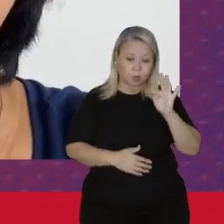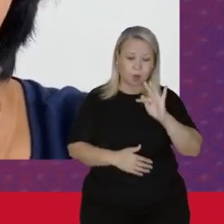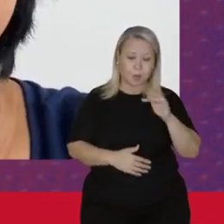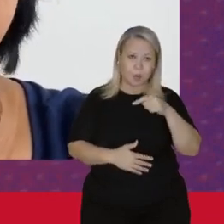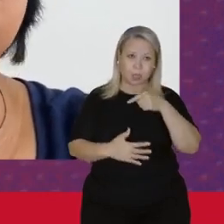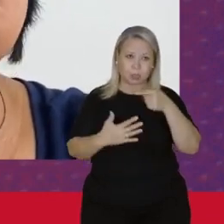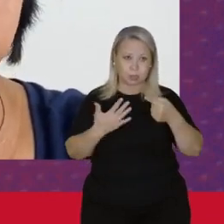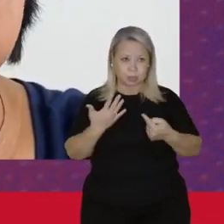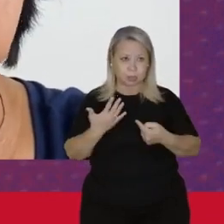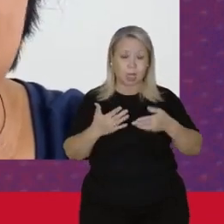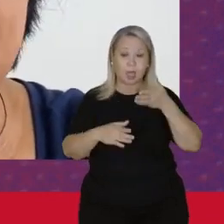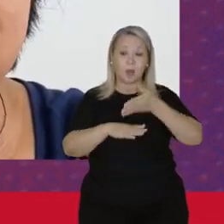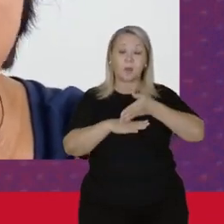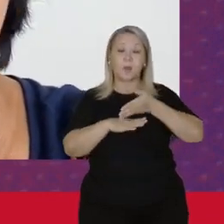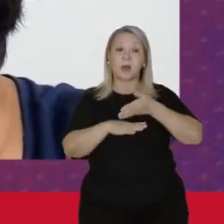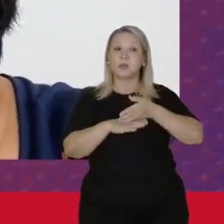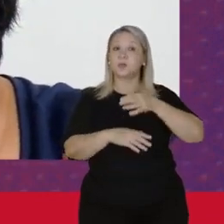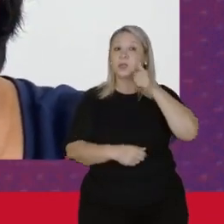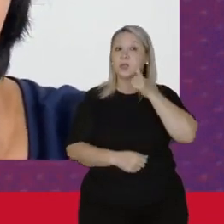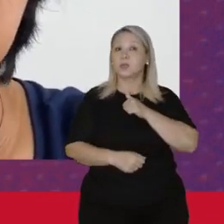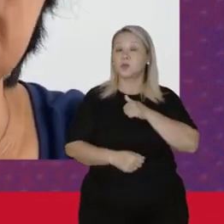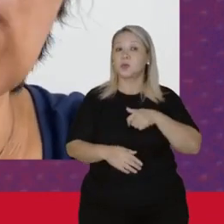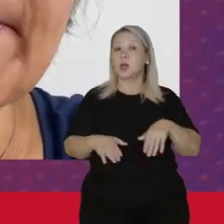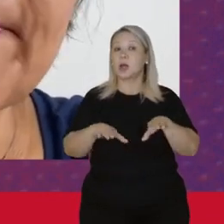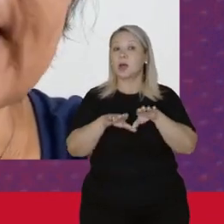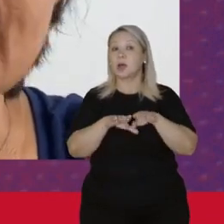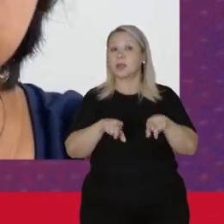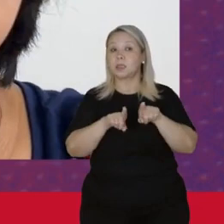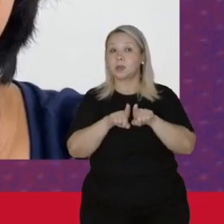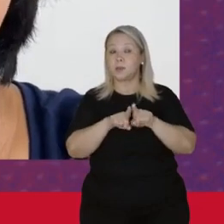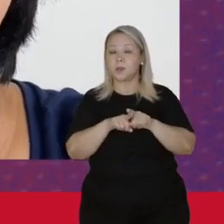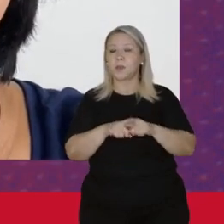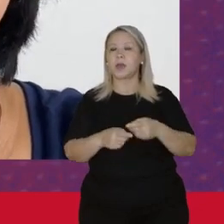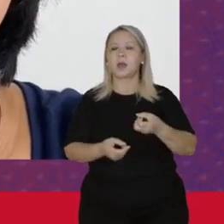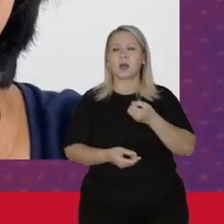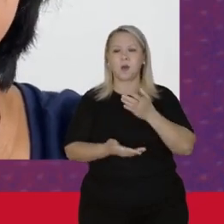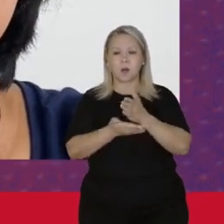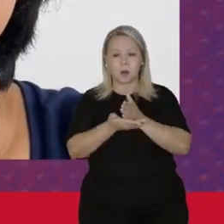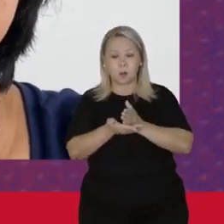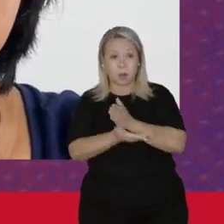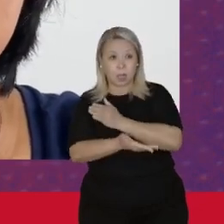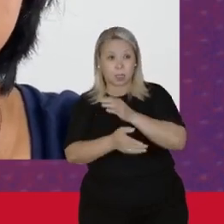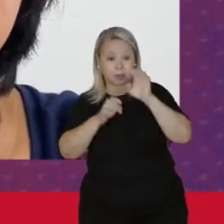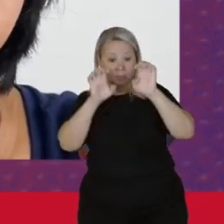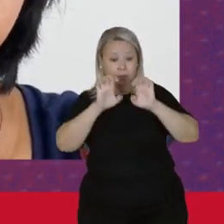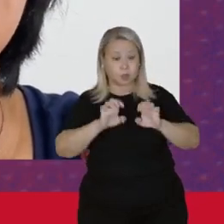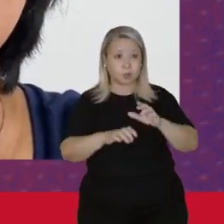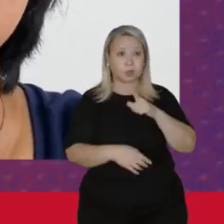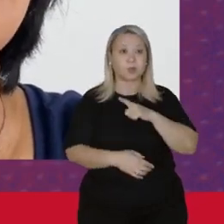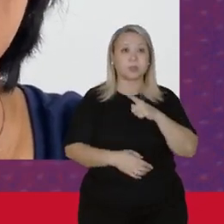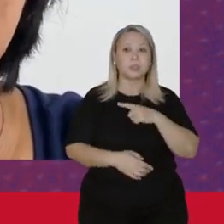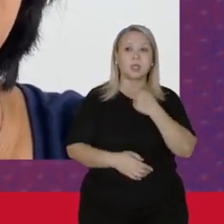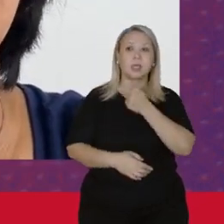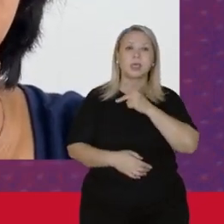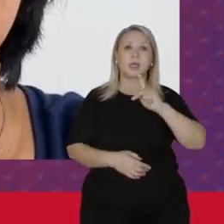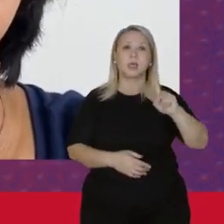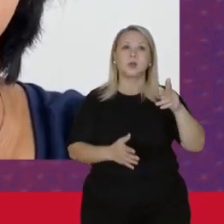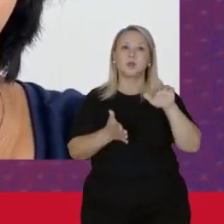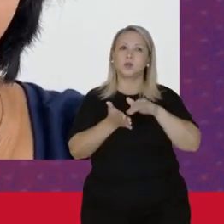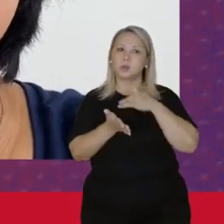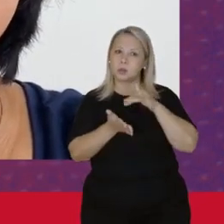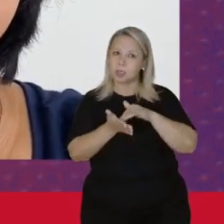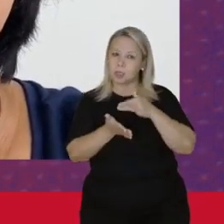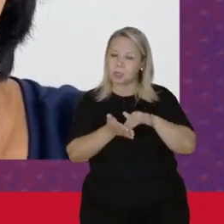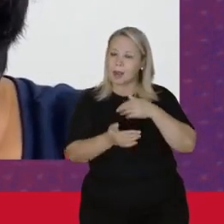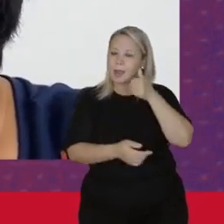instância a participação das mulheres. Inclusive, boa parte dessas estruturas tem aí a sua secretaria